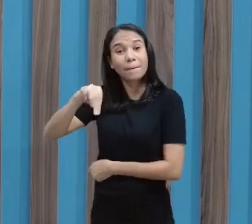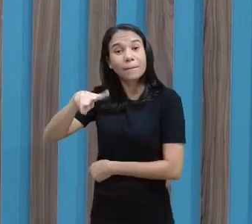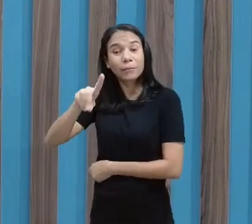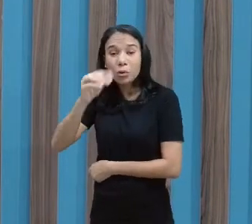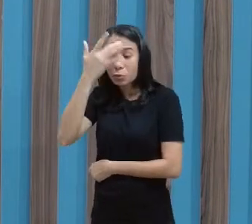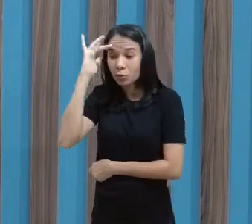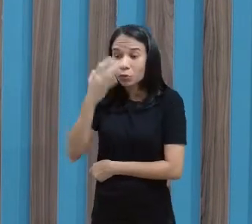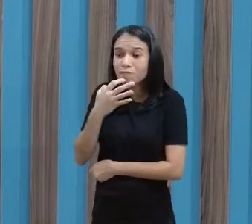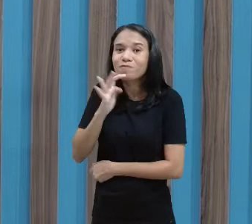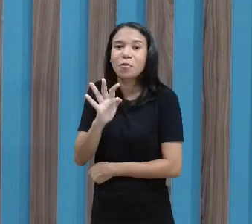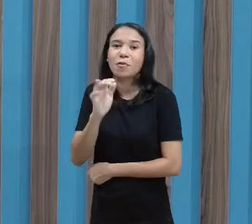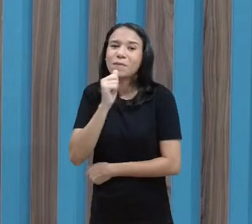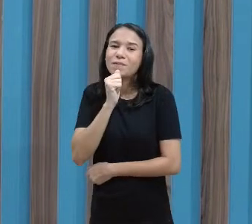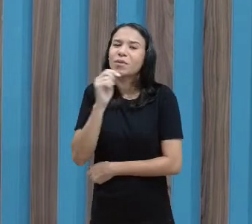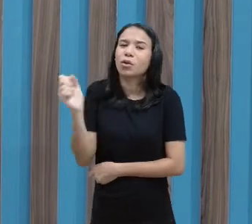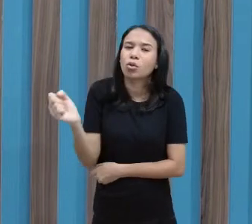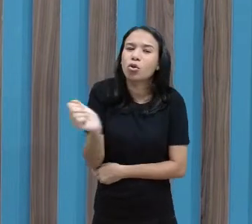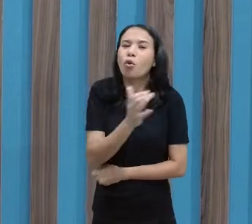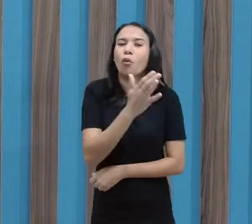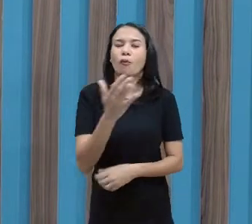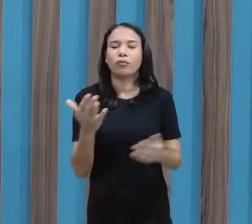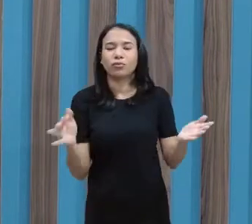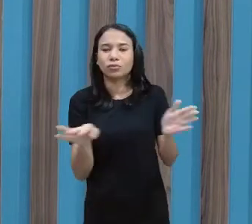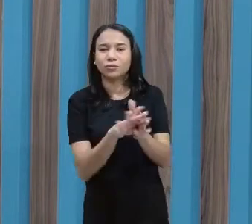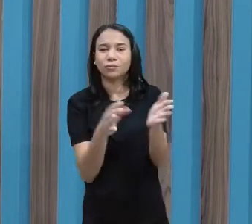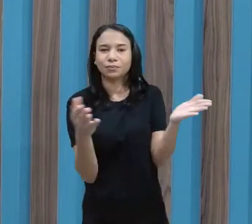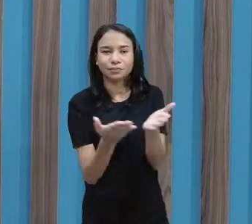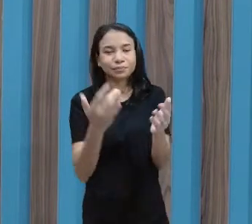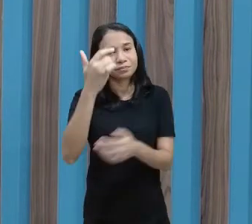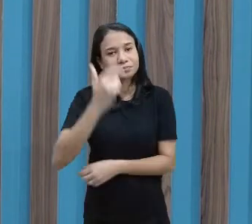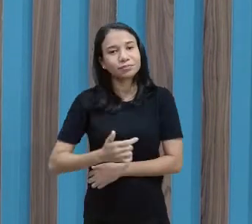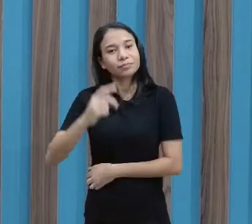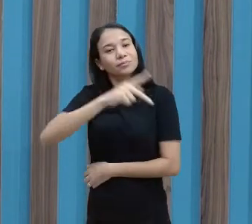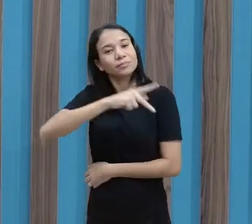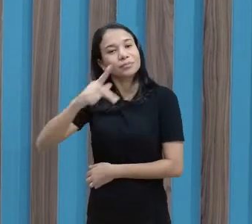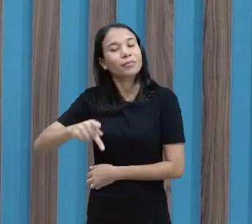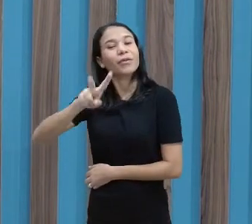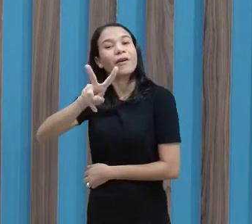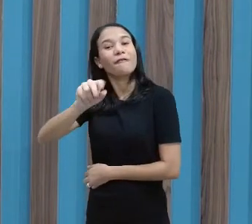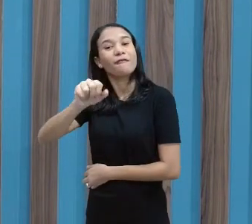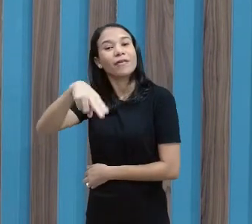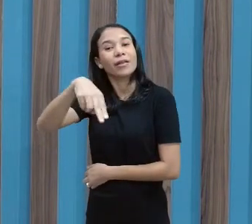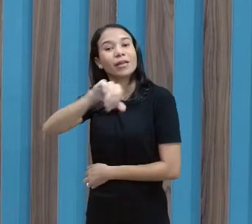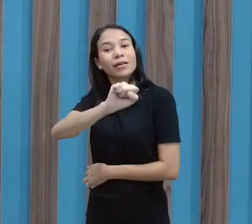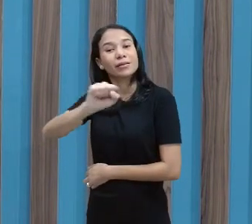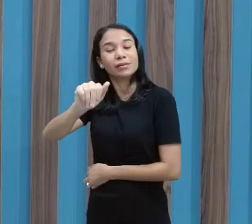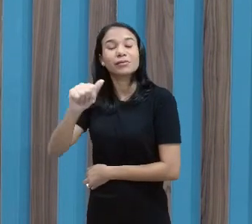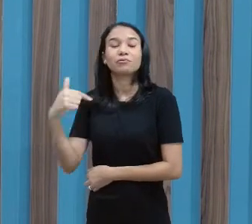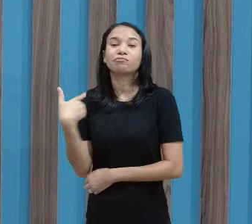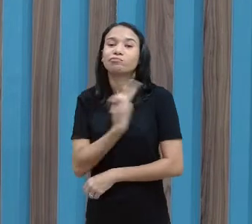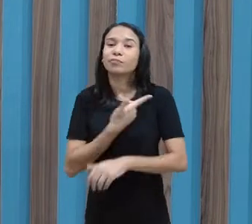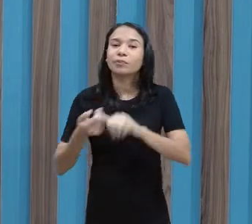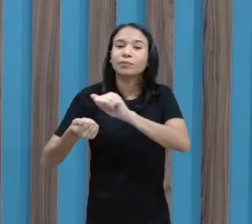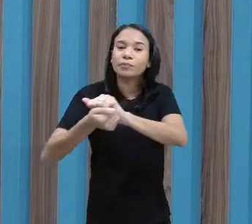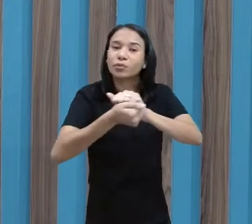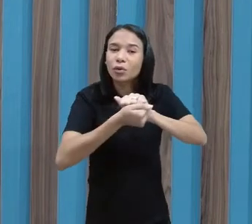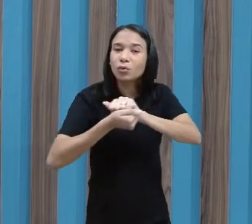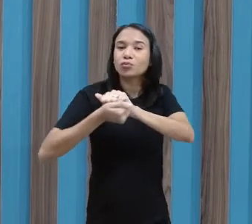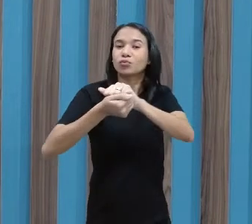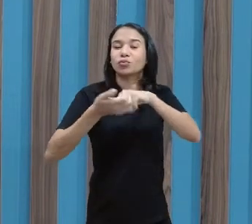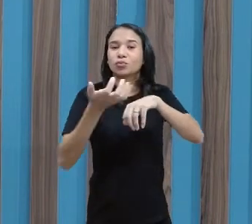conhece, quem é novo aqui, que está chegando agora, eu sou a professora Vanessa e estarei junto aqui com vocês